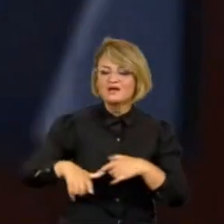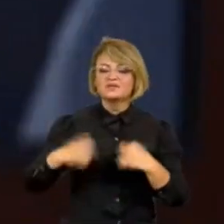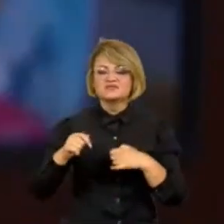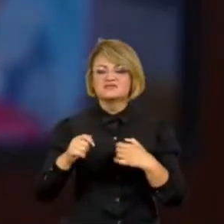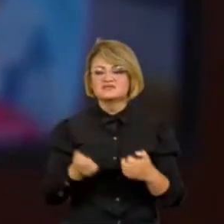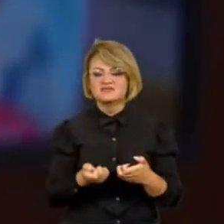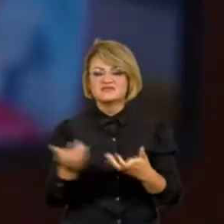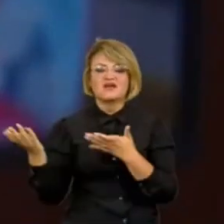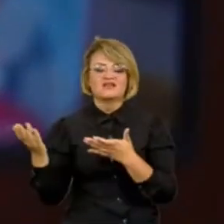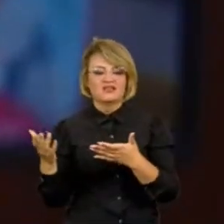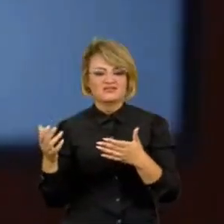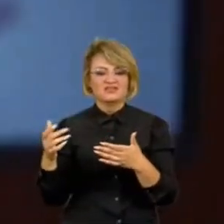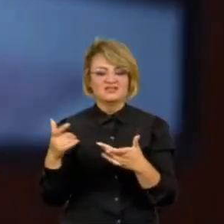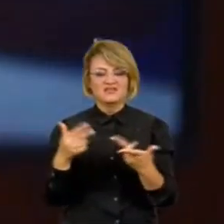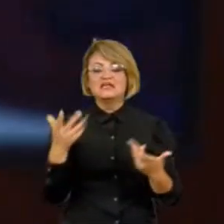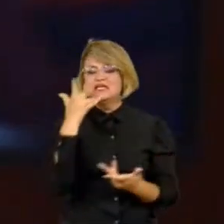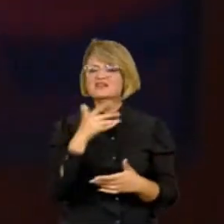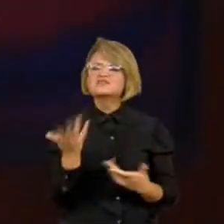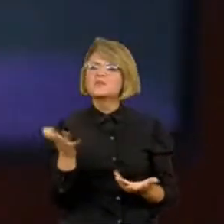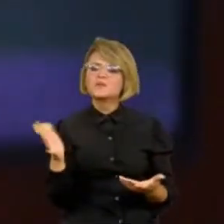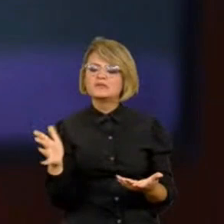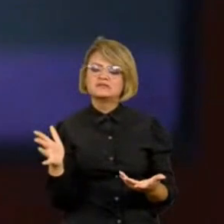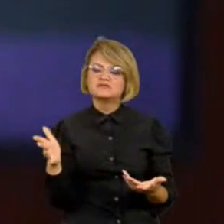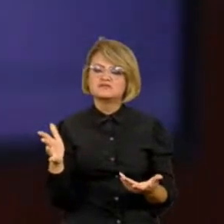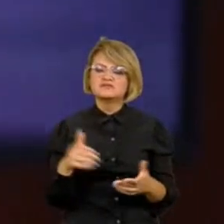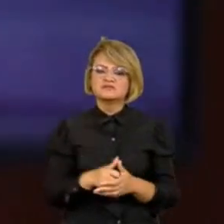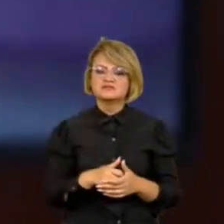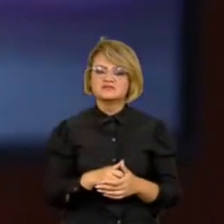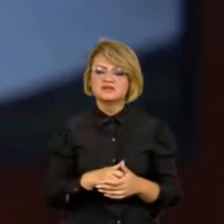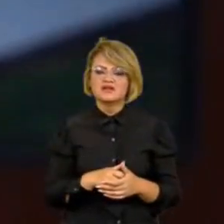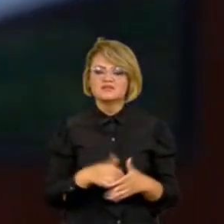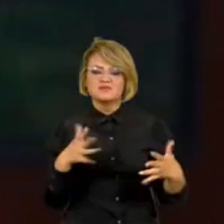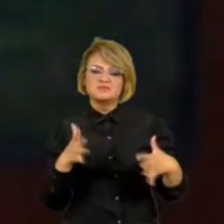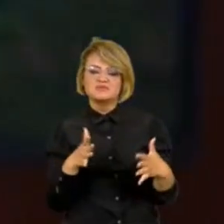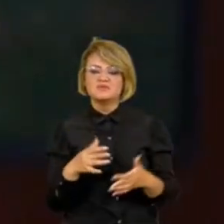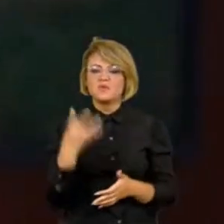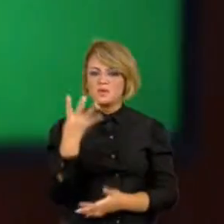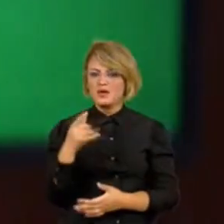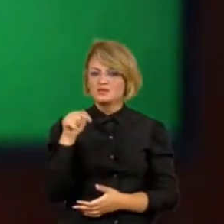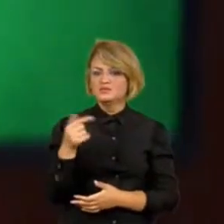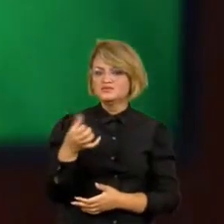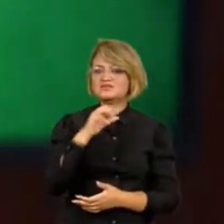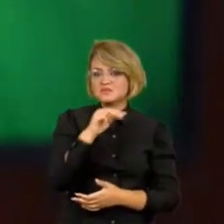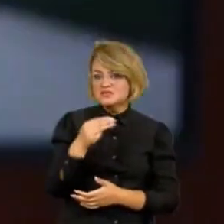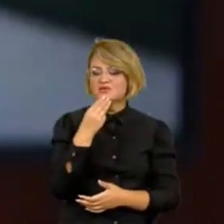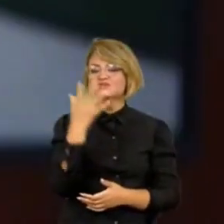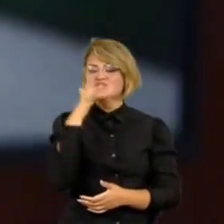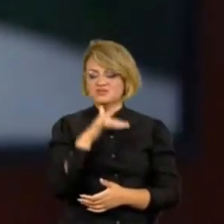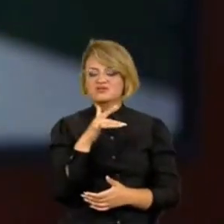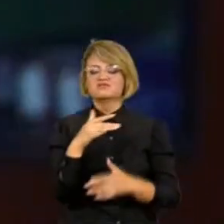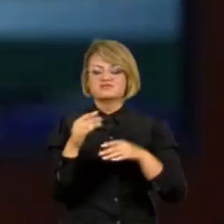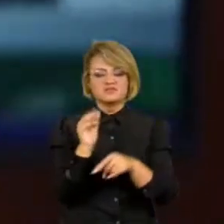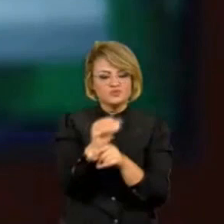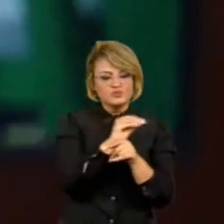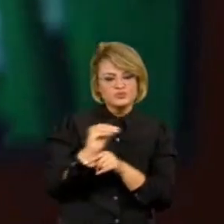são atingidas? Aproximadamente 4,6 milhões de crianças serão atendidas com esse programa, presidente.